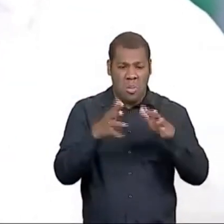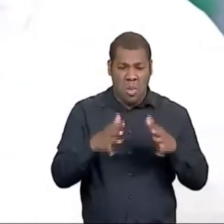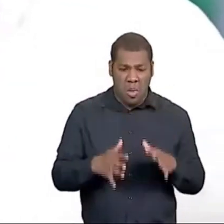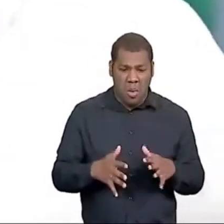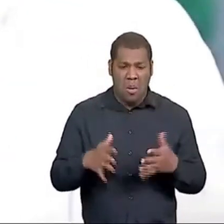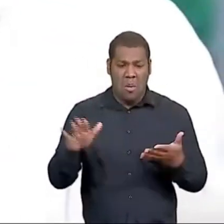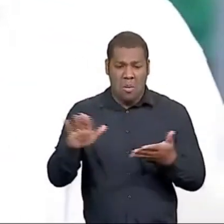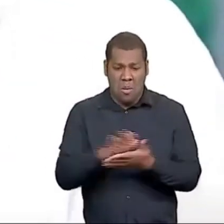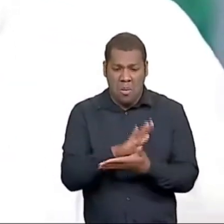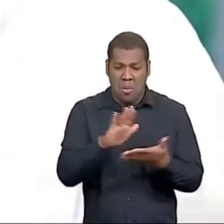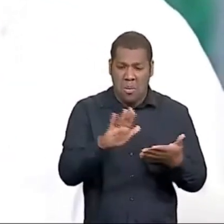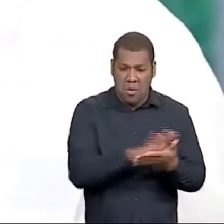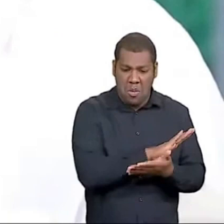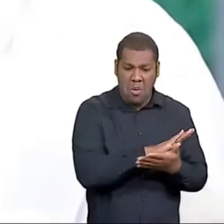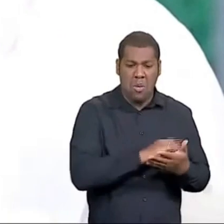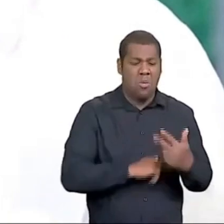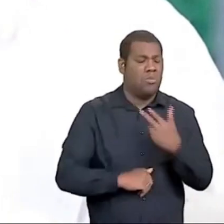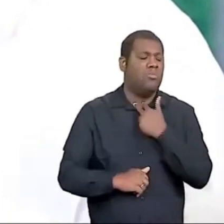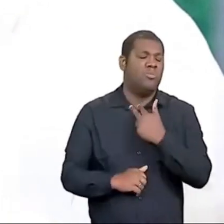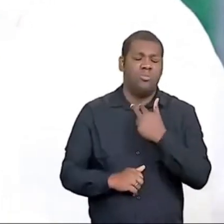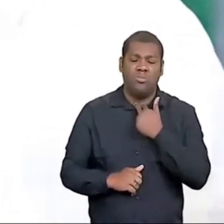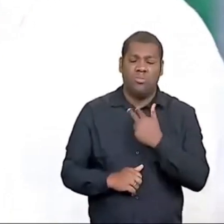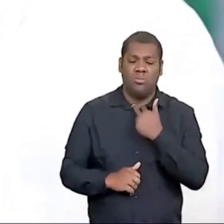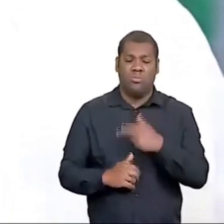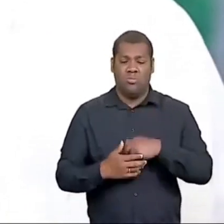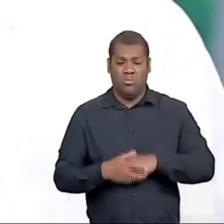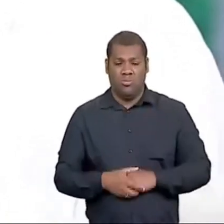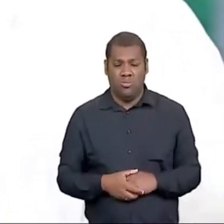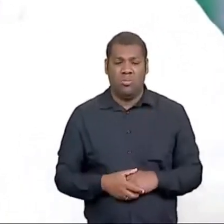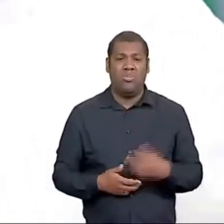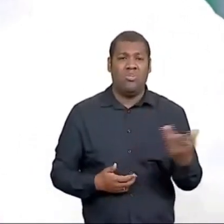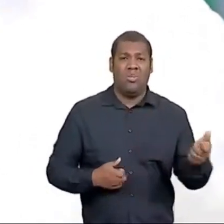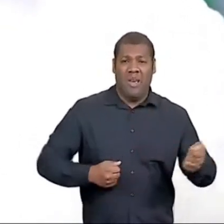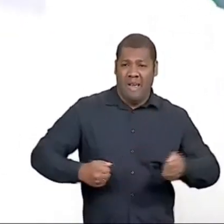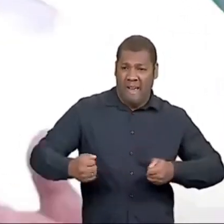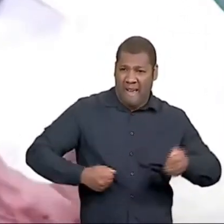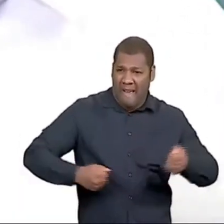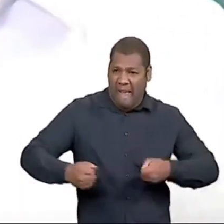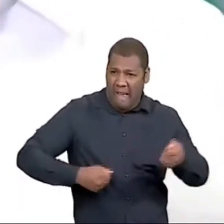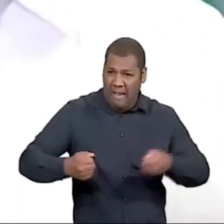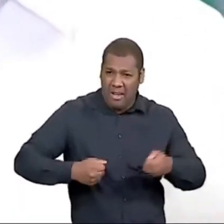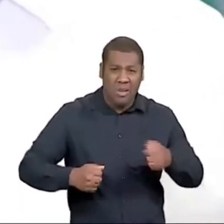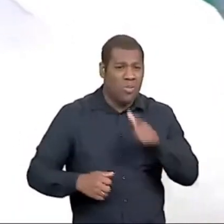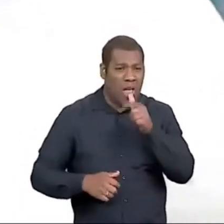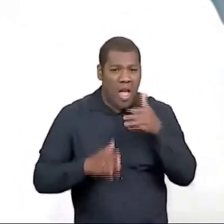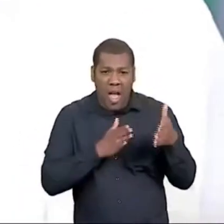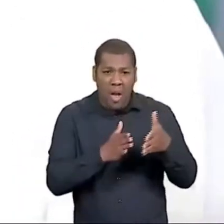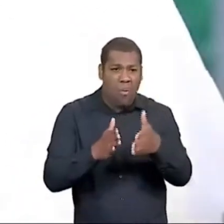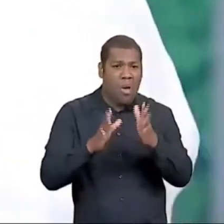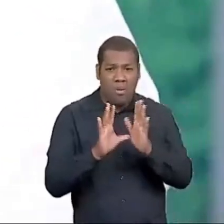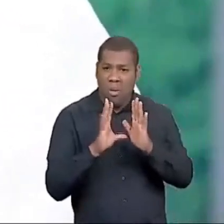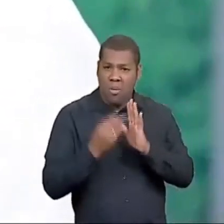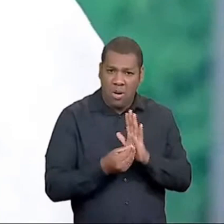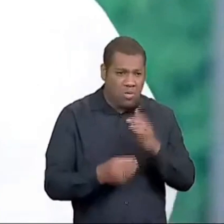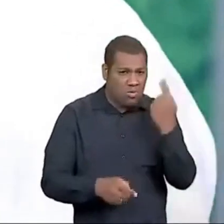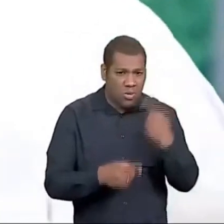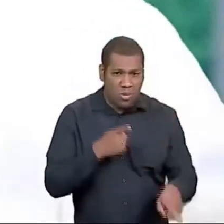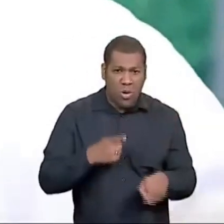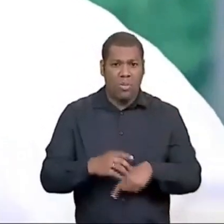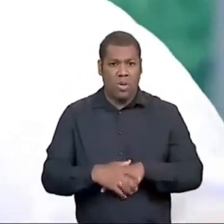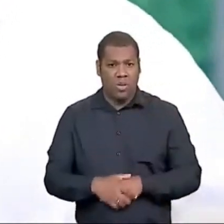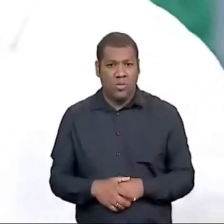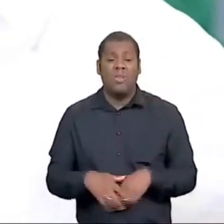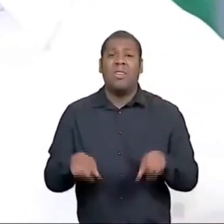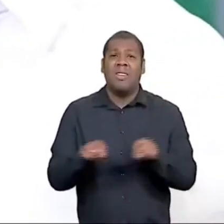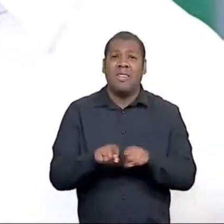imaginar que é possível fazer garimpo perto do rio Tapajós, de que é possível poluir aquela água, de que é possível jogar mercúrio.